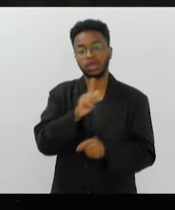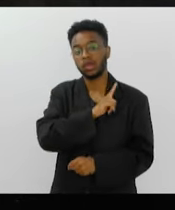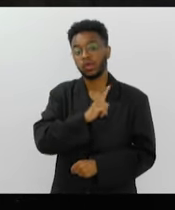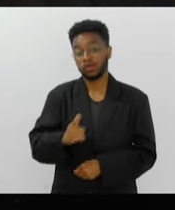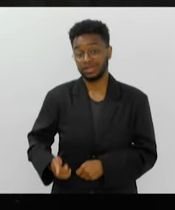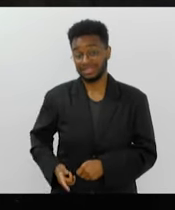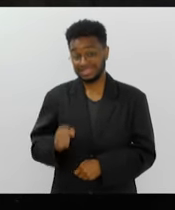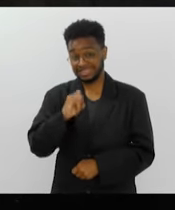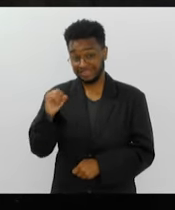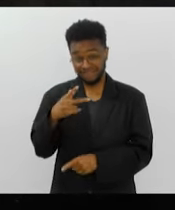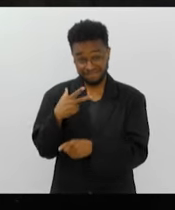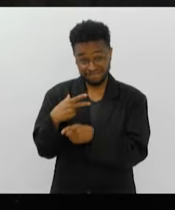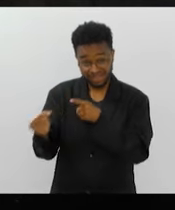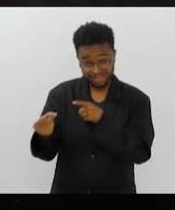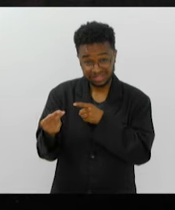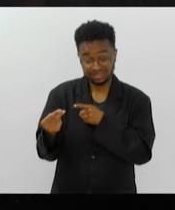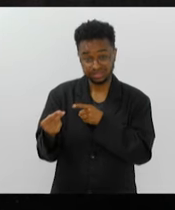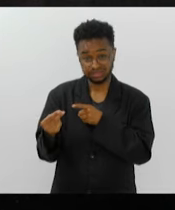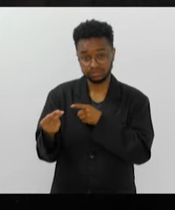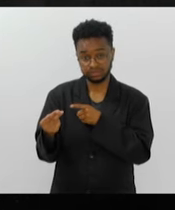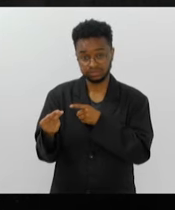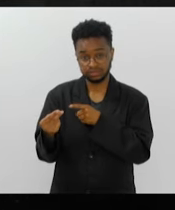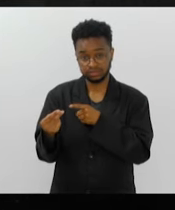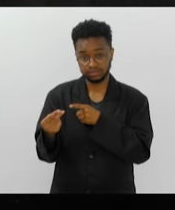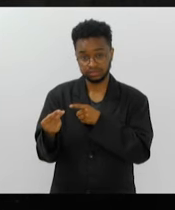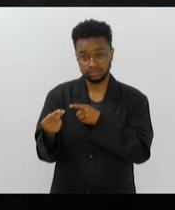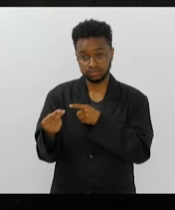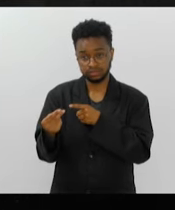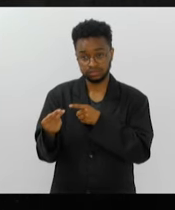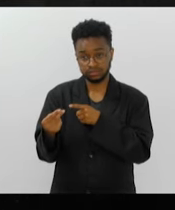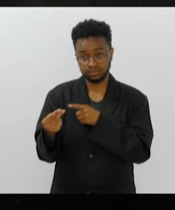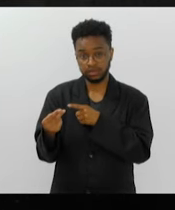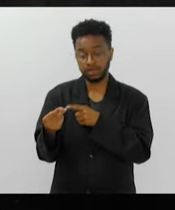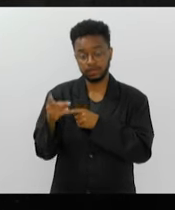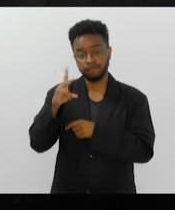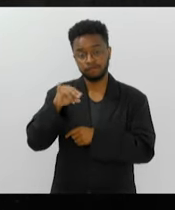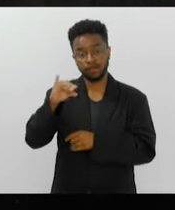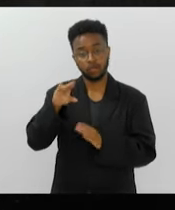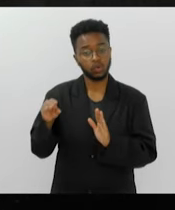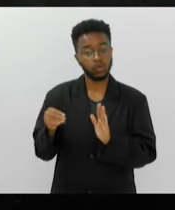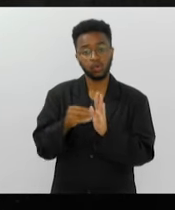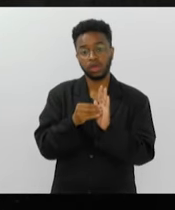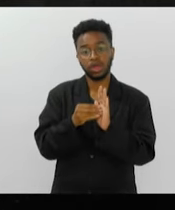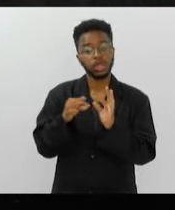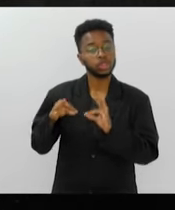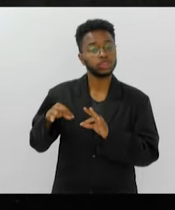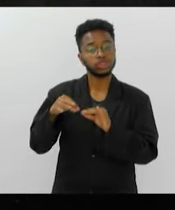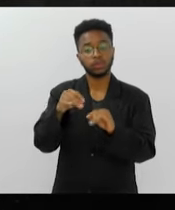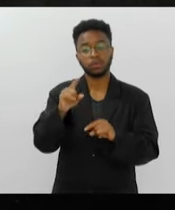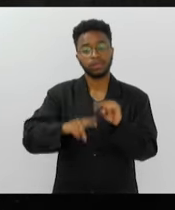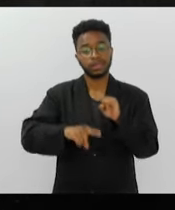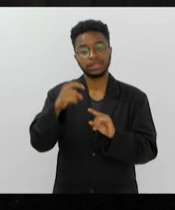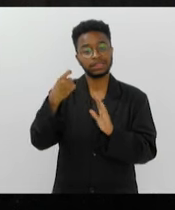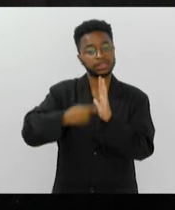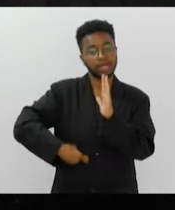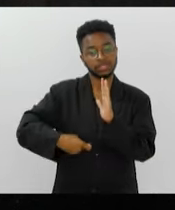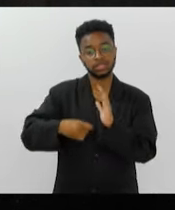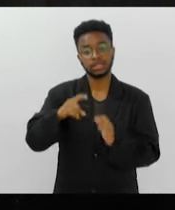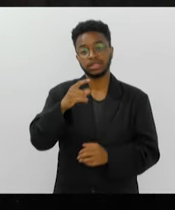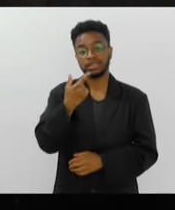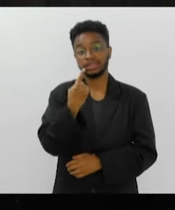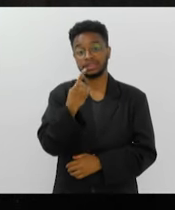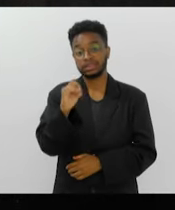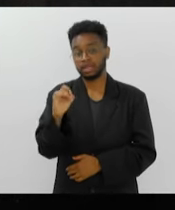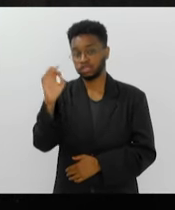se eleito taxar todos os produtos que entrarem nos Estados Unidos em 10 pontos